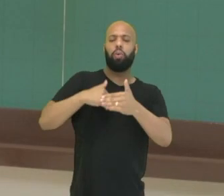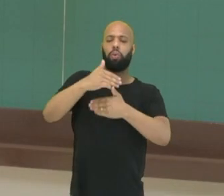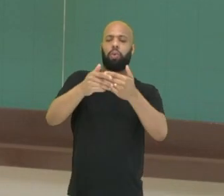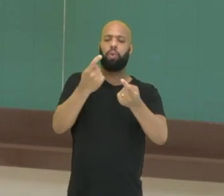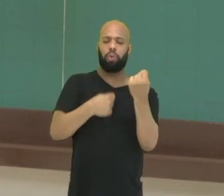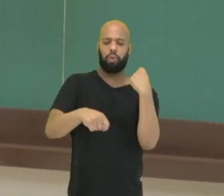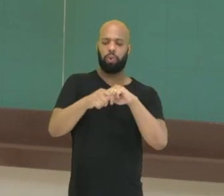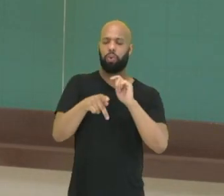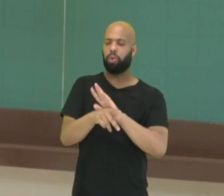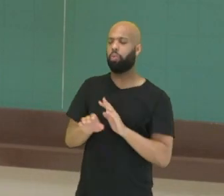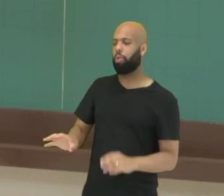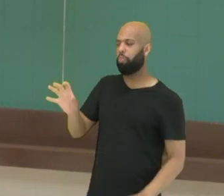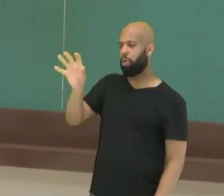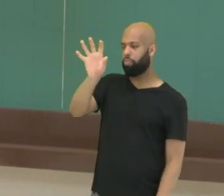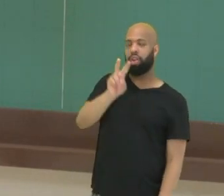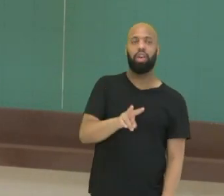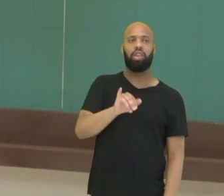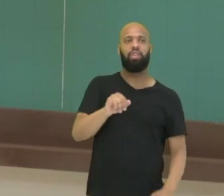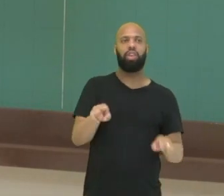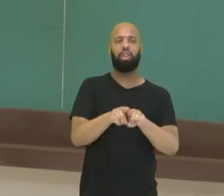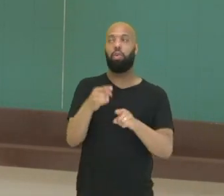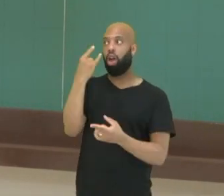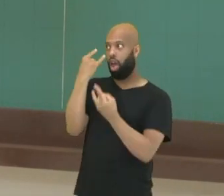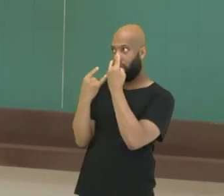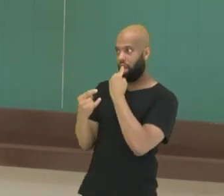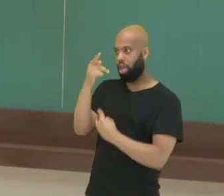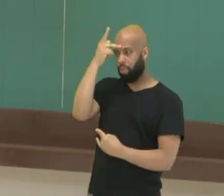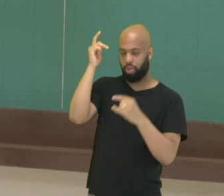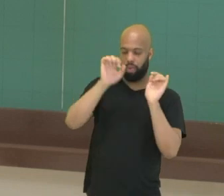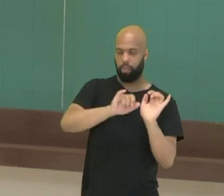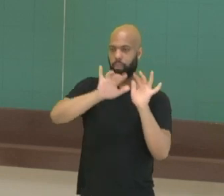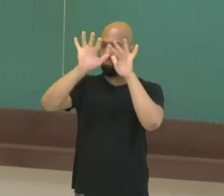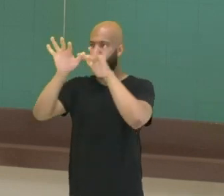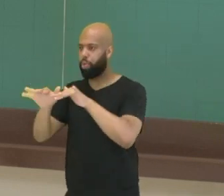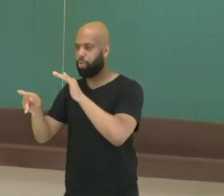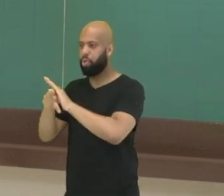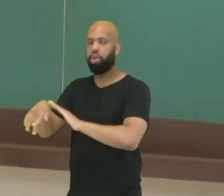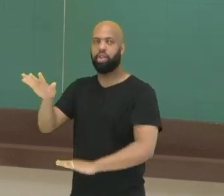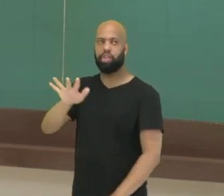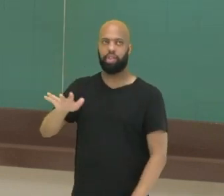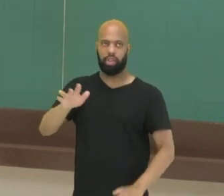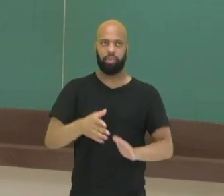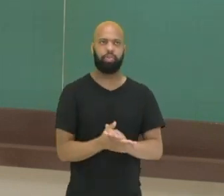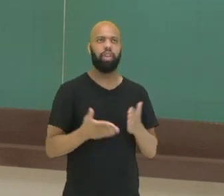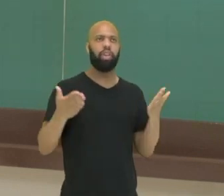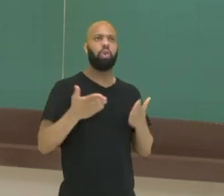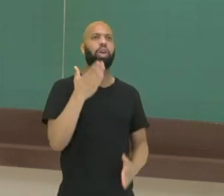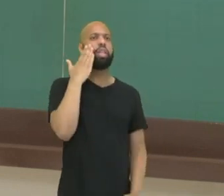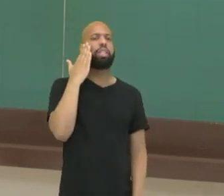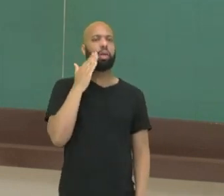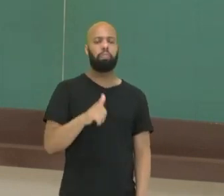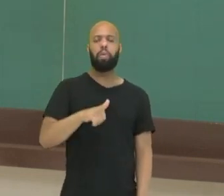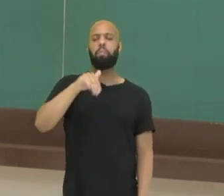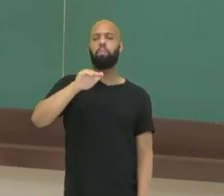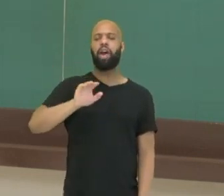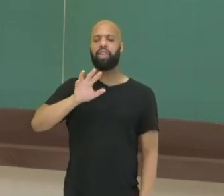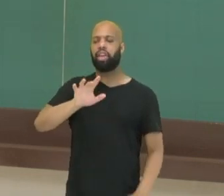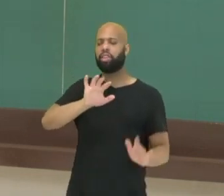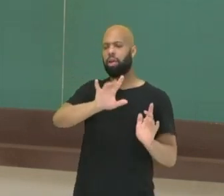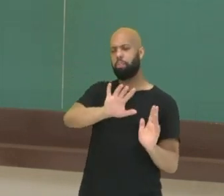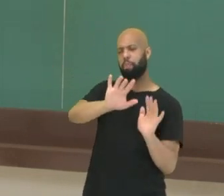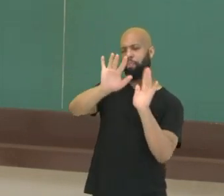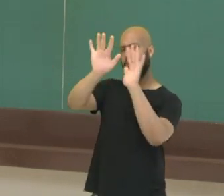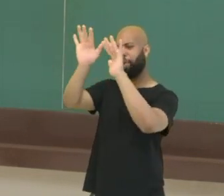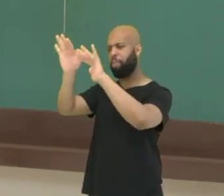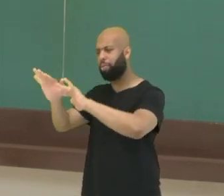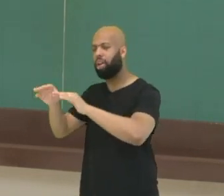da região e, claro, que vão atrair pessoas, né, para essa área. E para a gente saber um pouquinho mais dessa ocupação, como ela